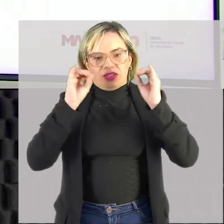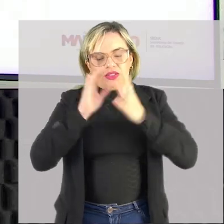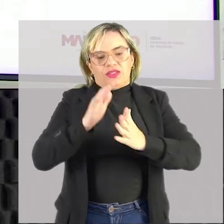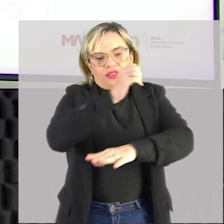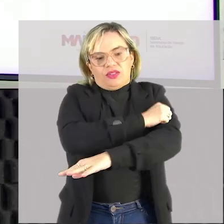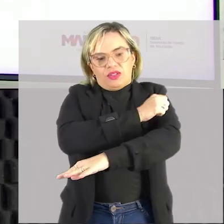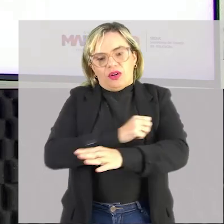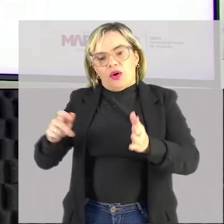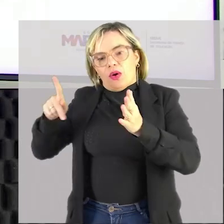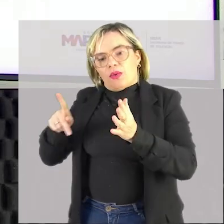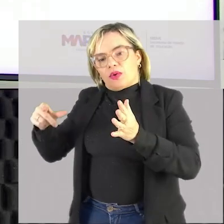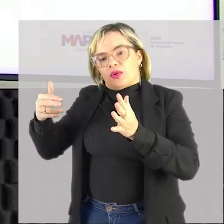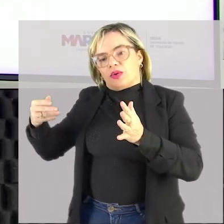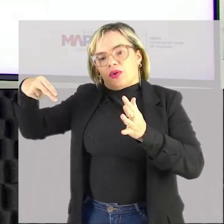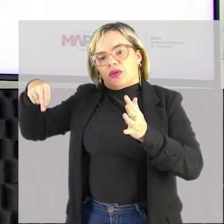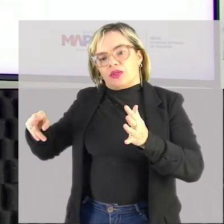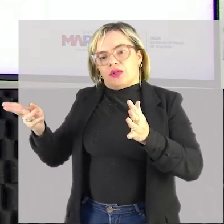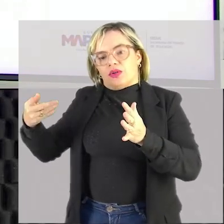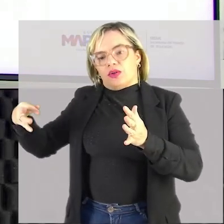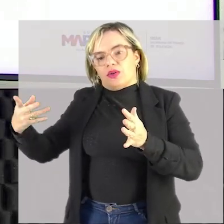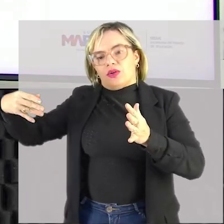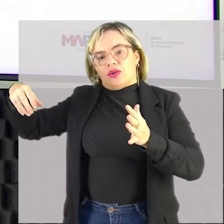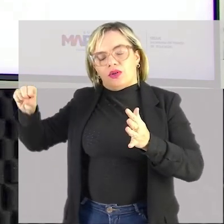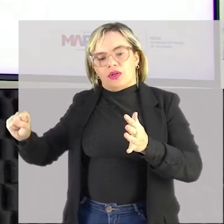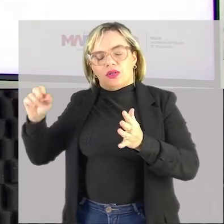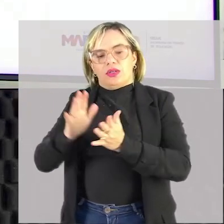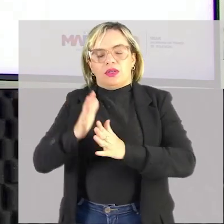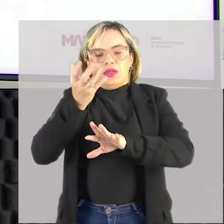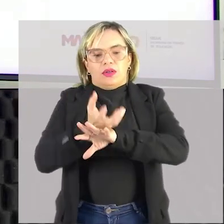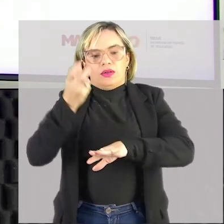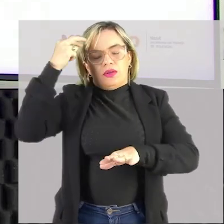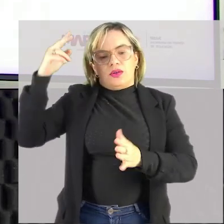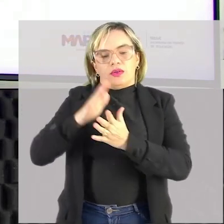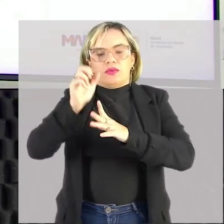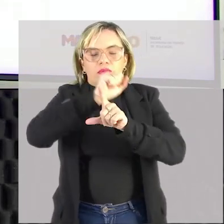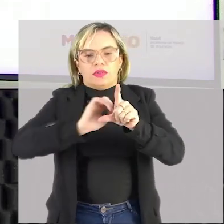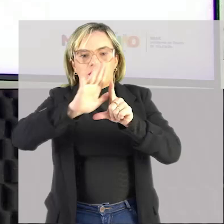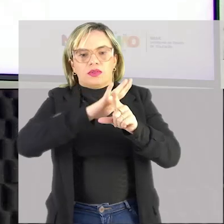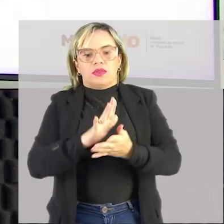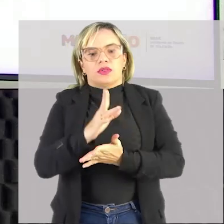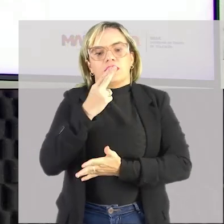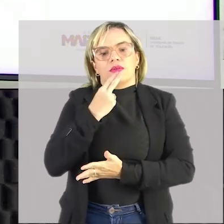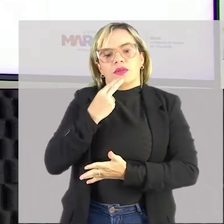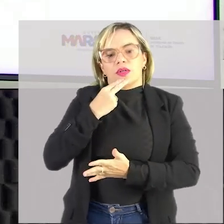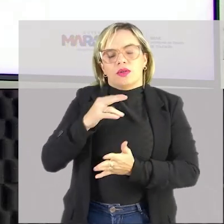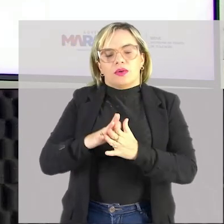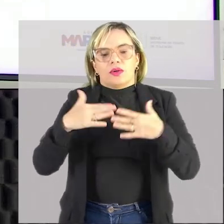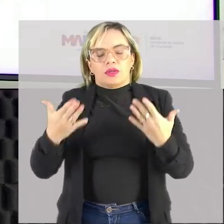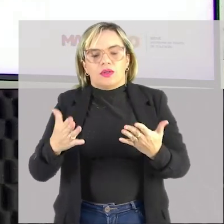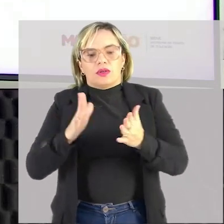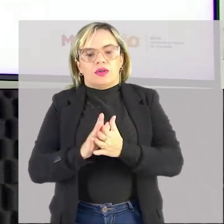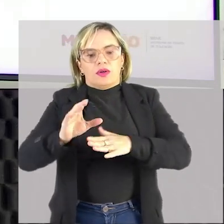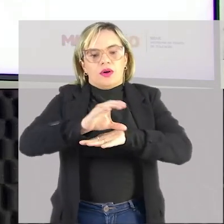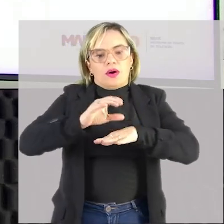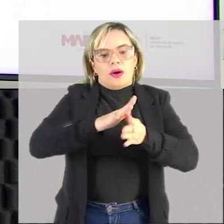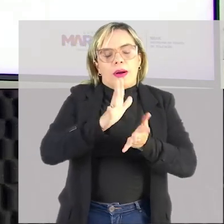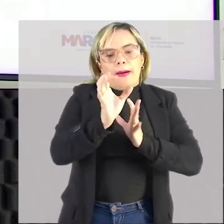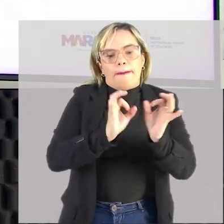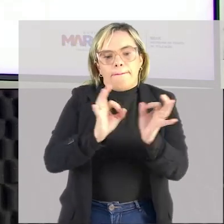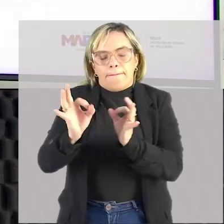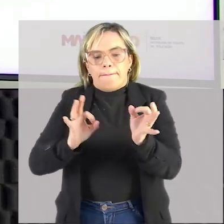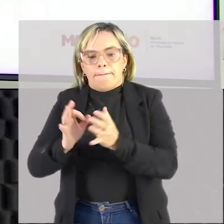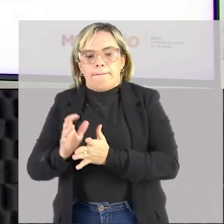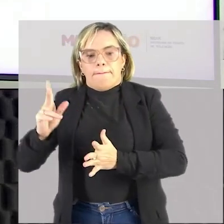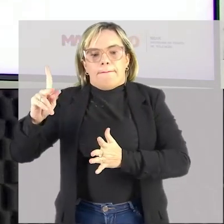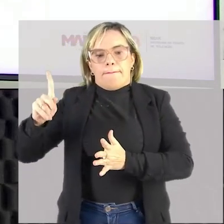Olá, estudante, professor Leonan Rodrigues, de História, aqui na plataforma Gonçalves Dias, com cursinho